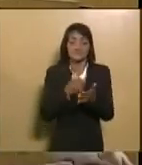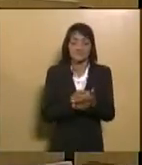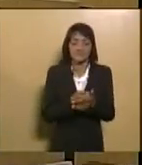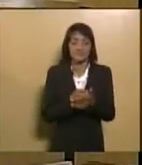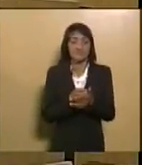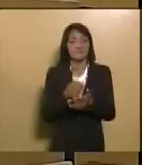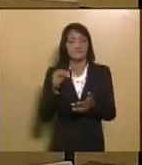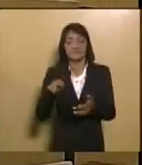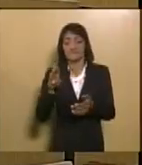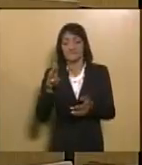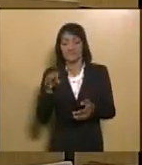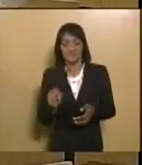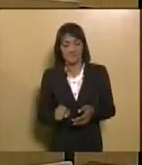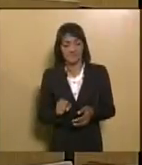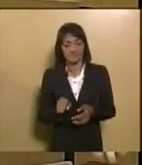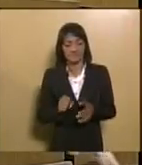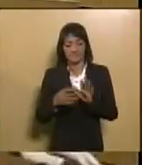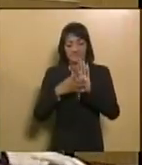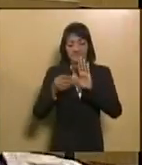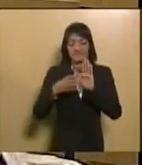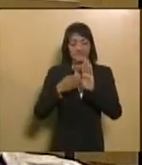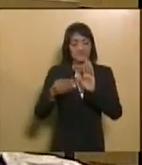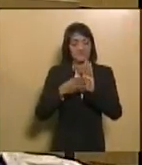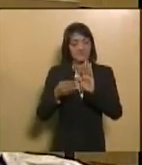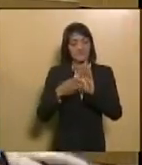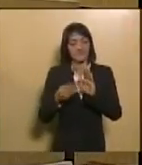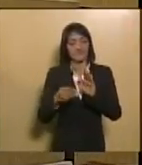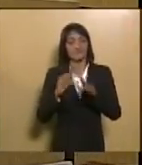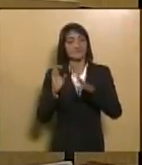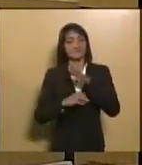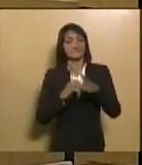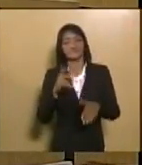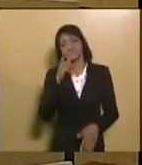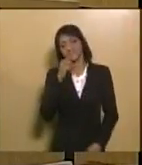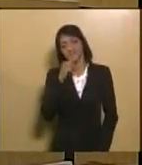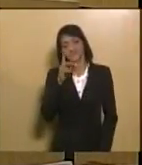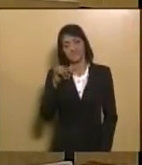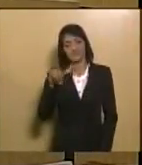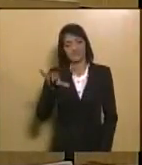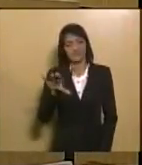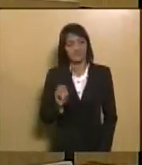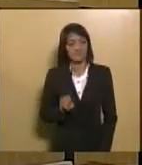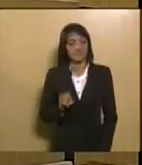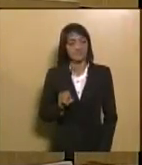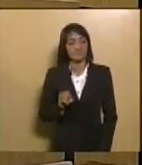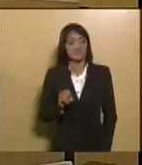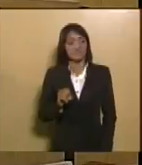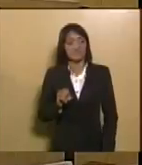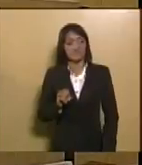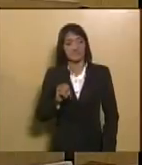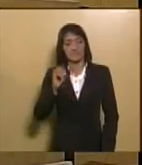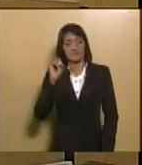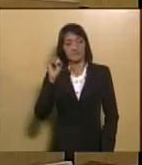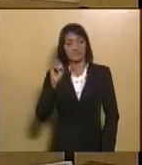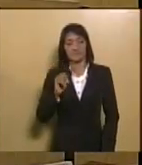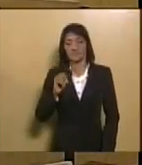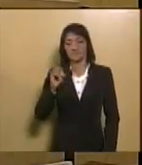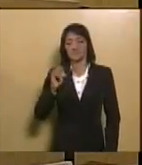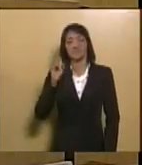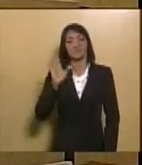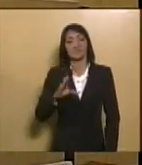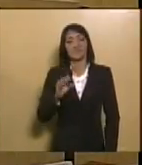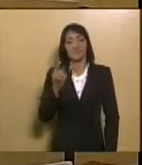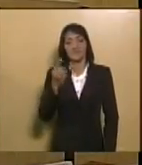da implantação desse modelo relacionado à DESO, remuneração fixa de R$